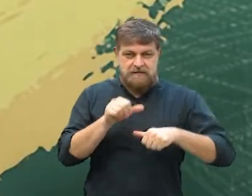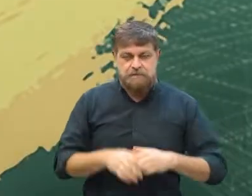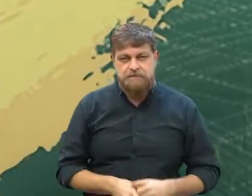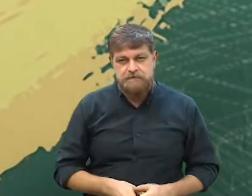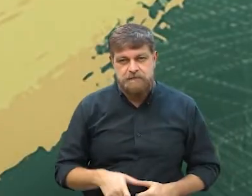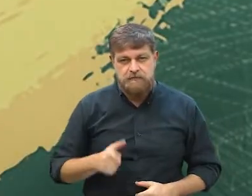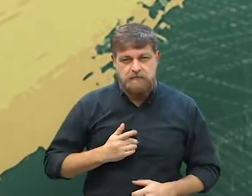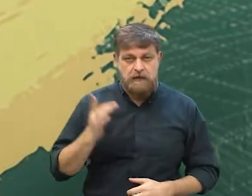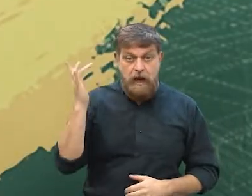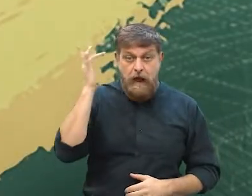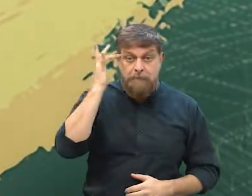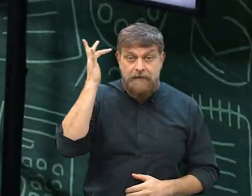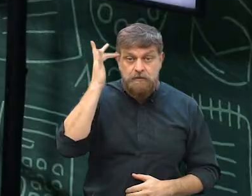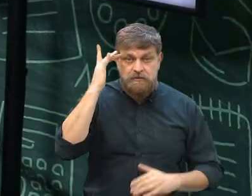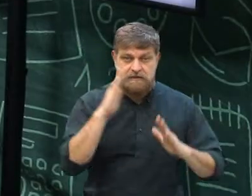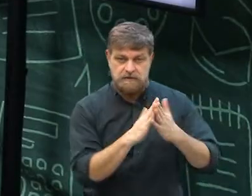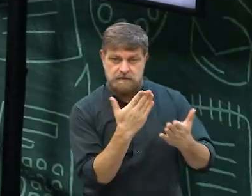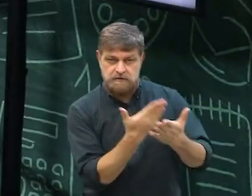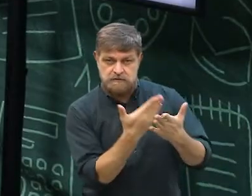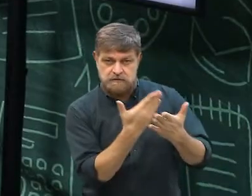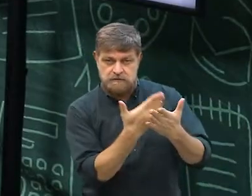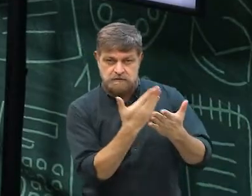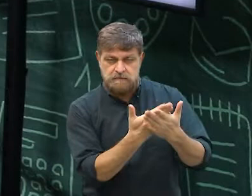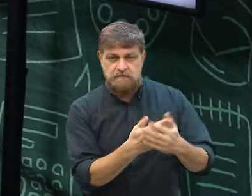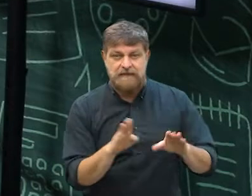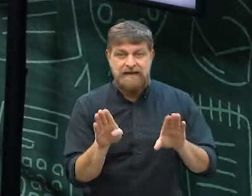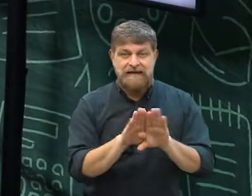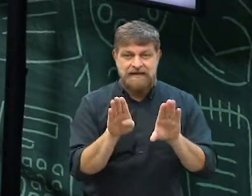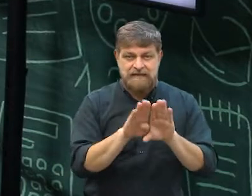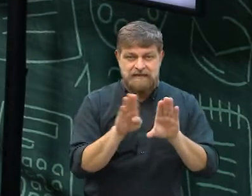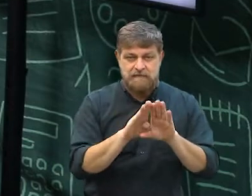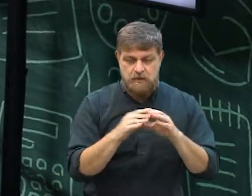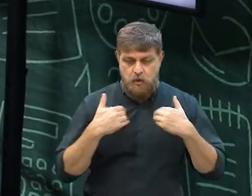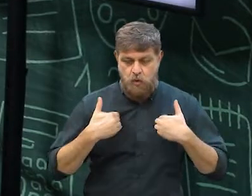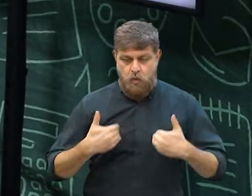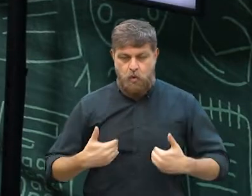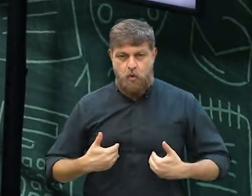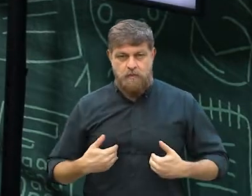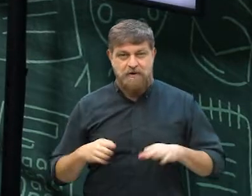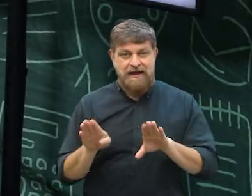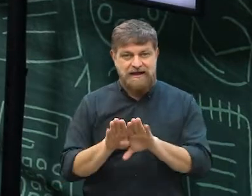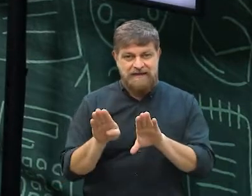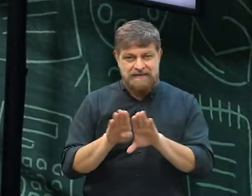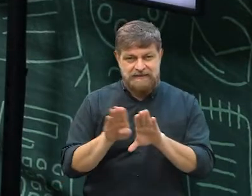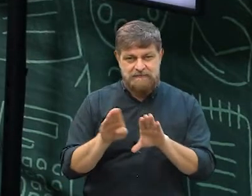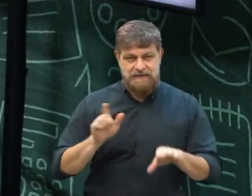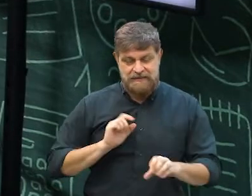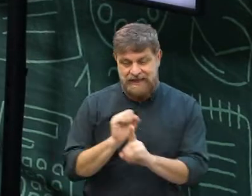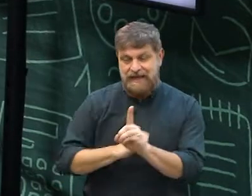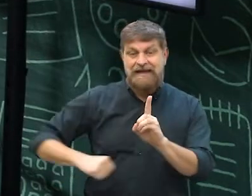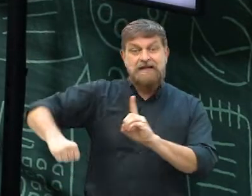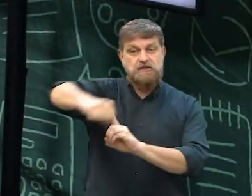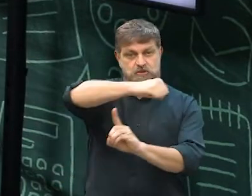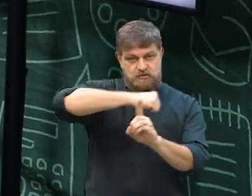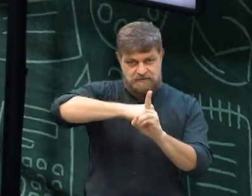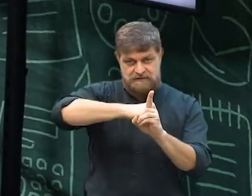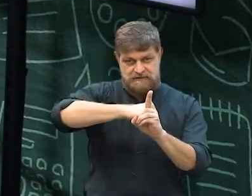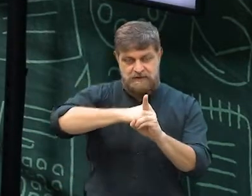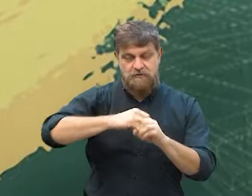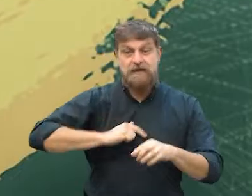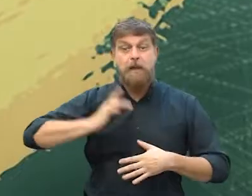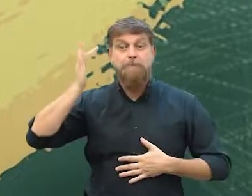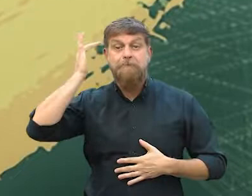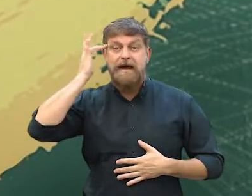a maturidade escolar, né, a maturidade sexual, né, e a maturidade social, tem